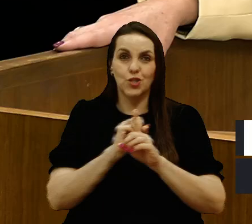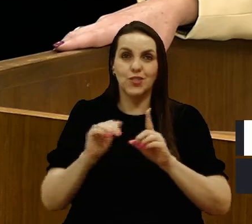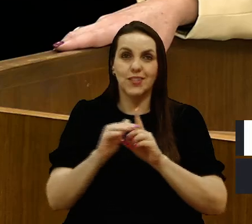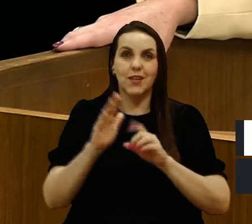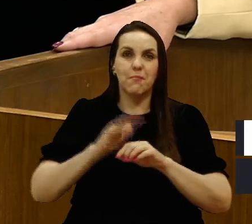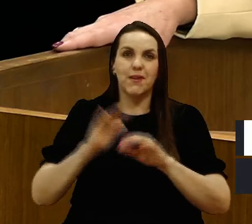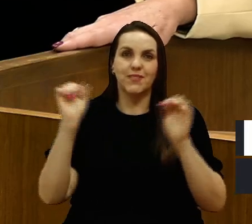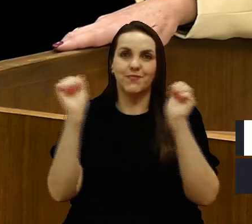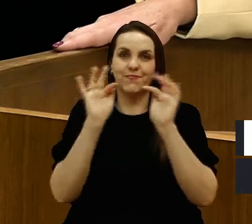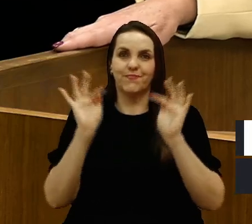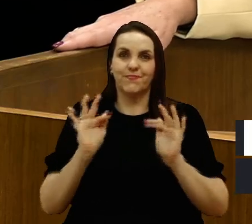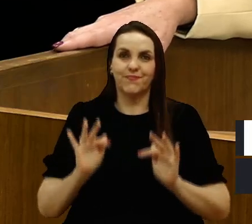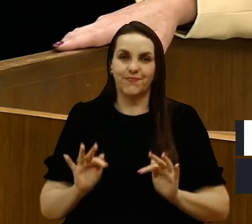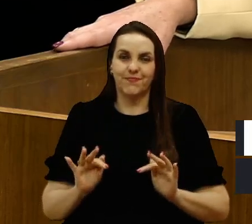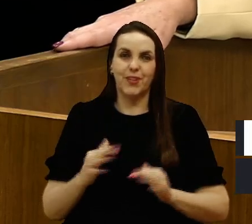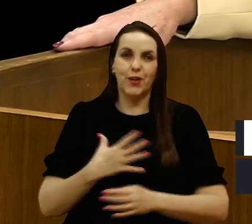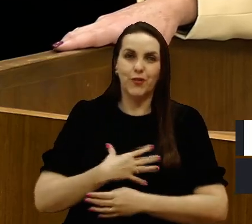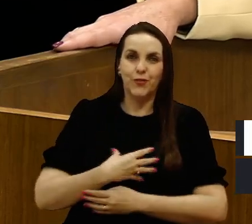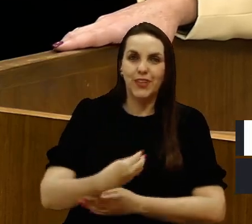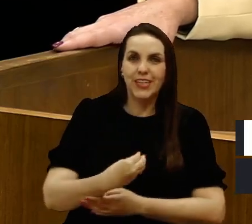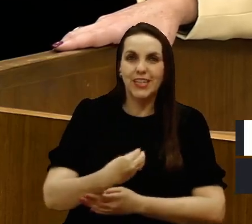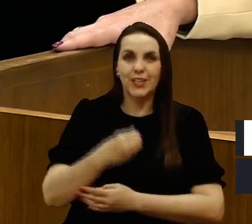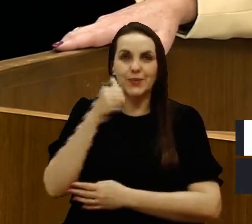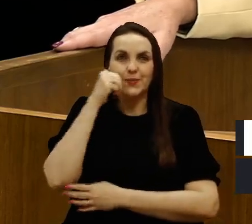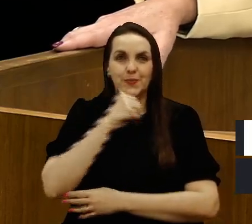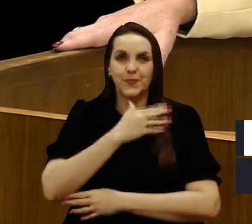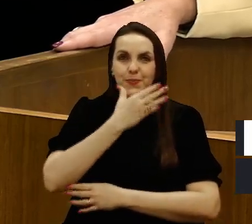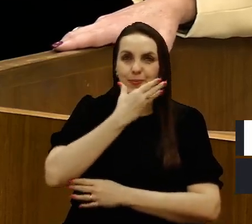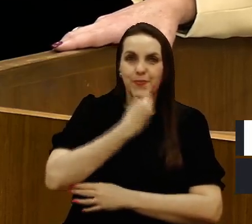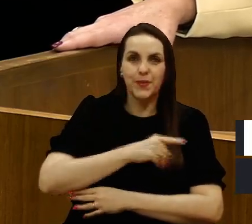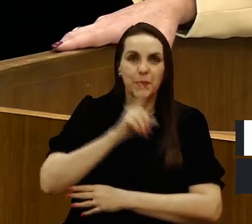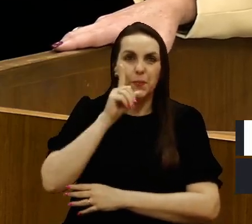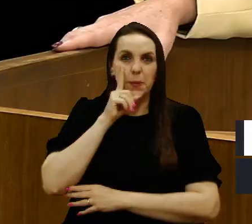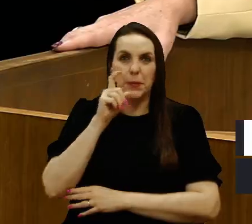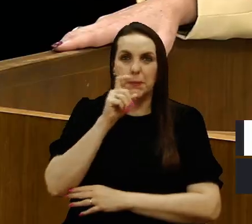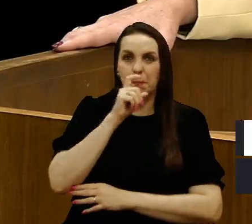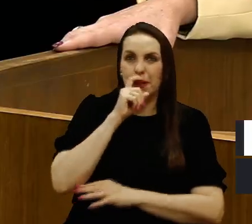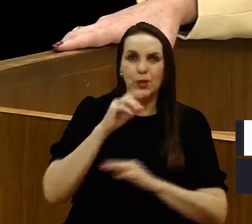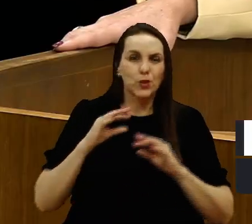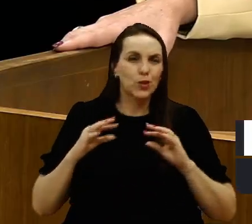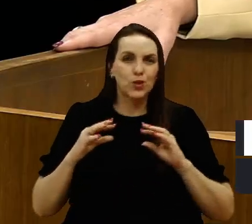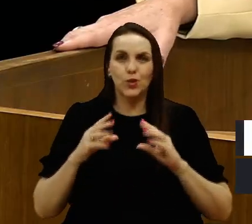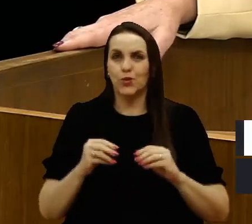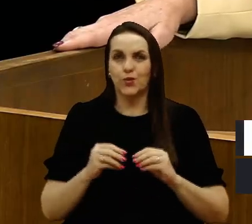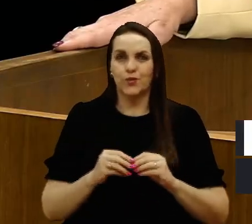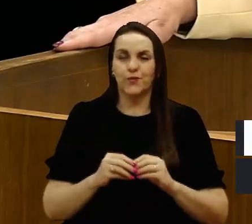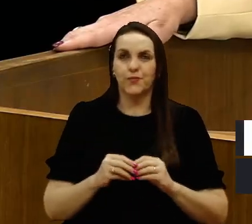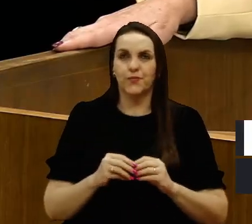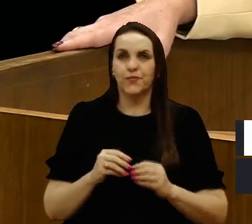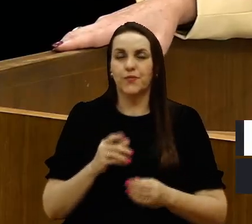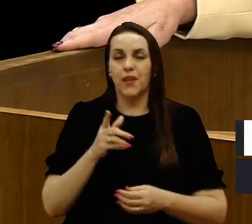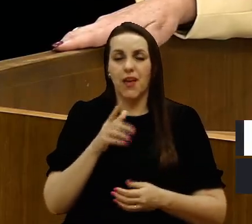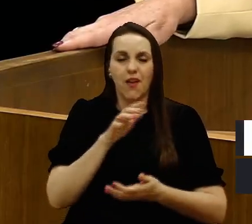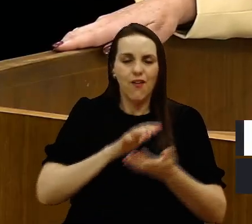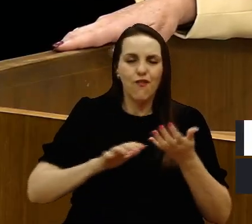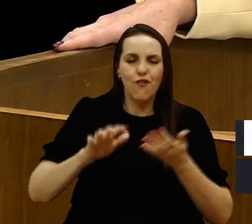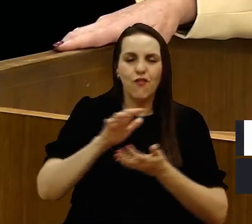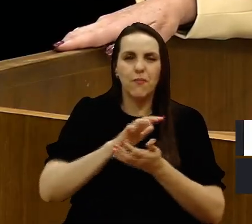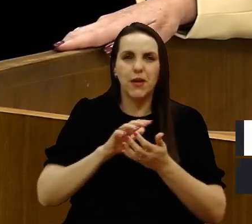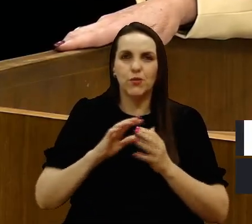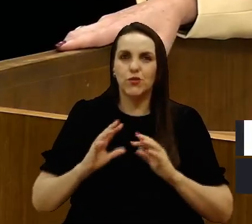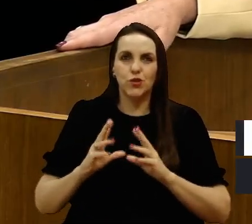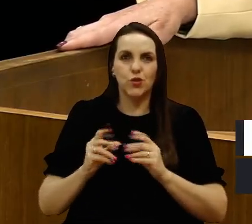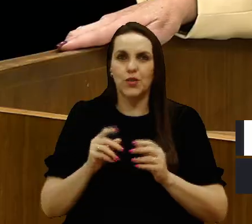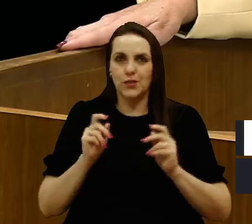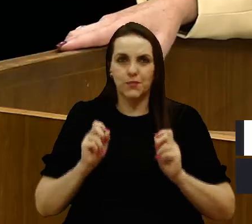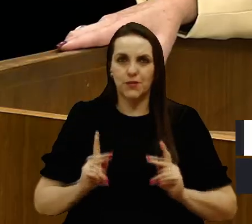feliz. Os filhos, as filhas, o pai, a mãe, enfim, envolve todo mundo. A gente sabe que